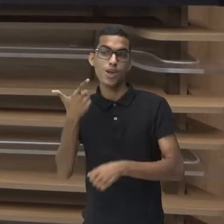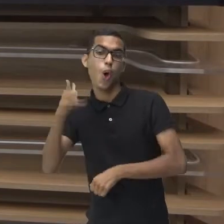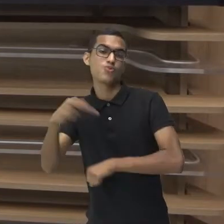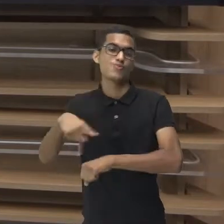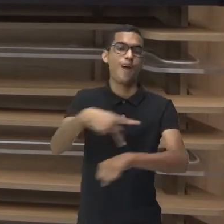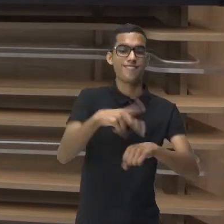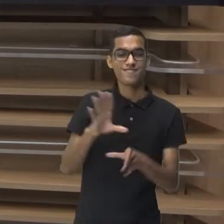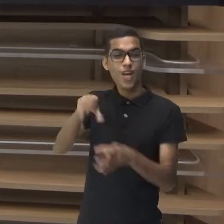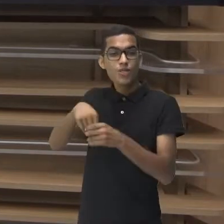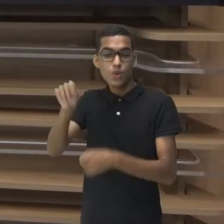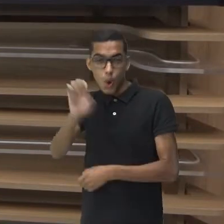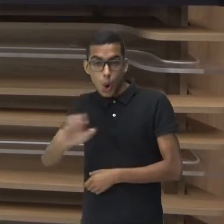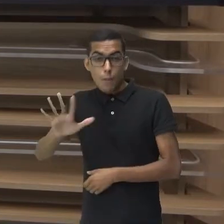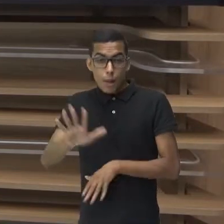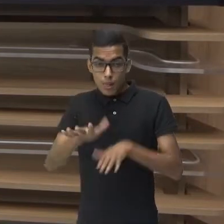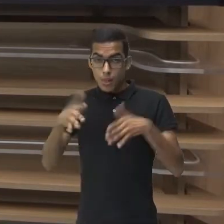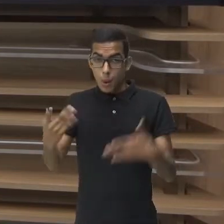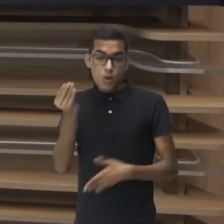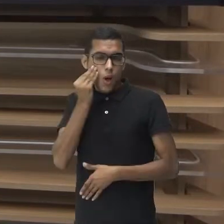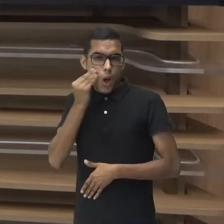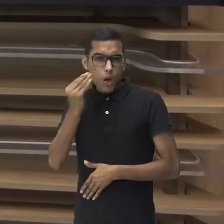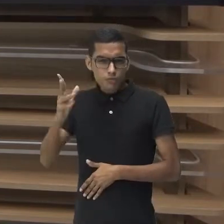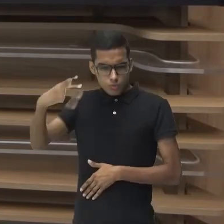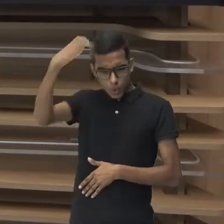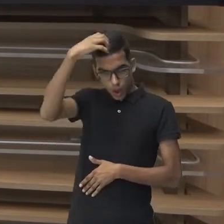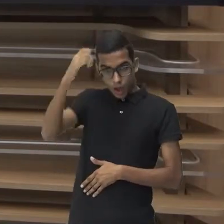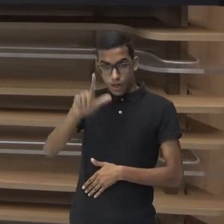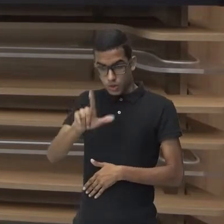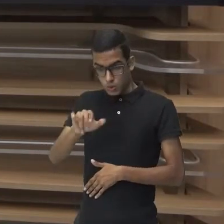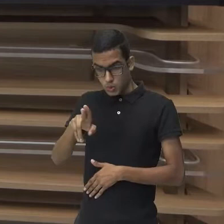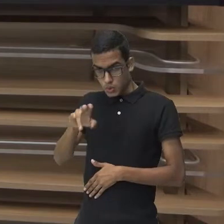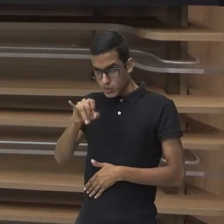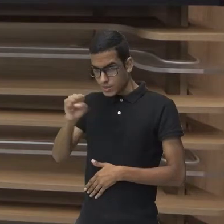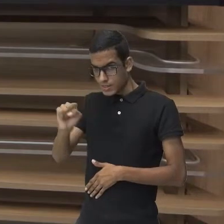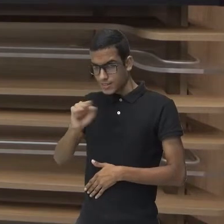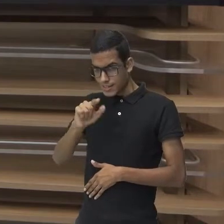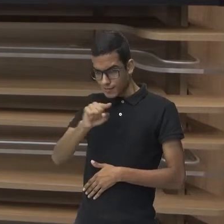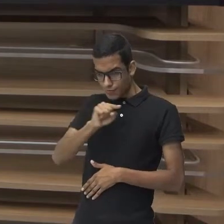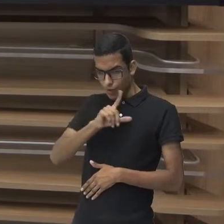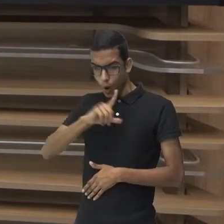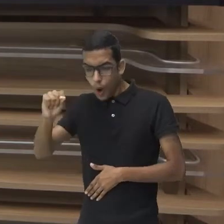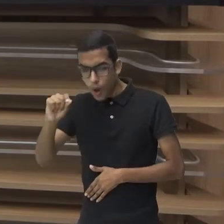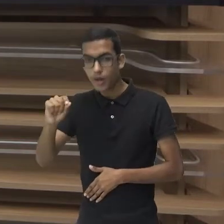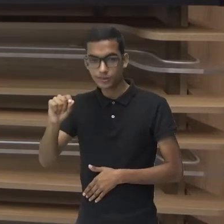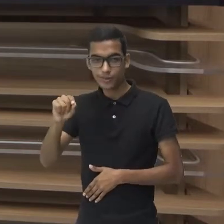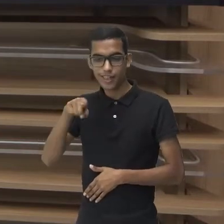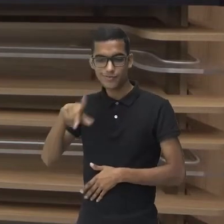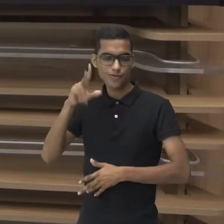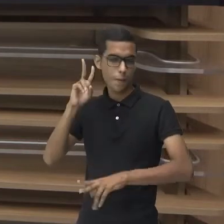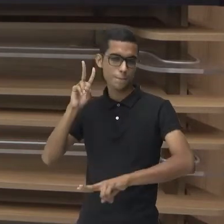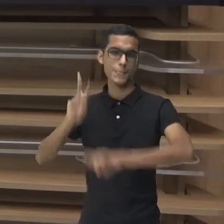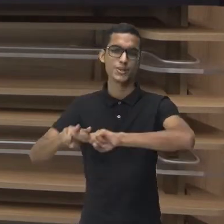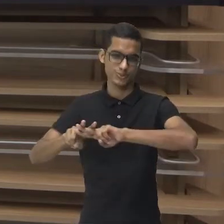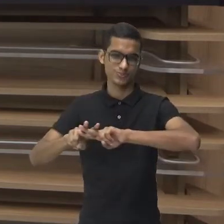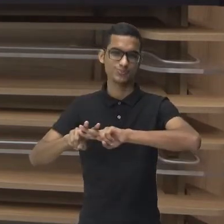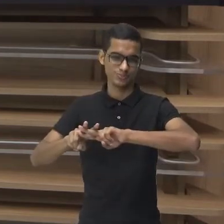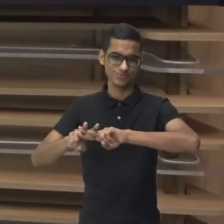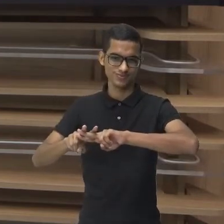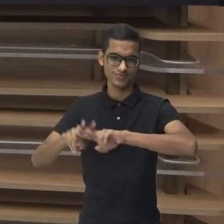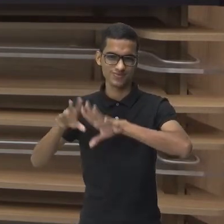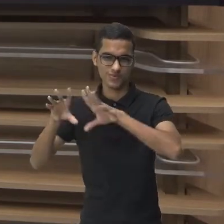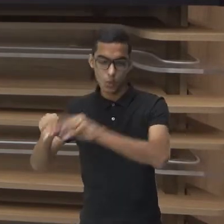histórico. E aí, na tentativa de fuga do rei, ele seria capturado, iria